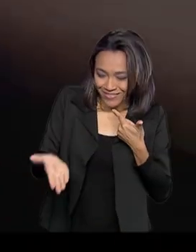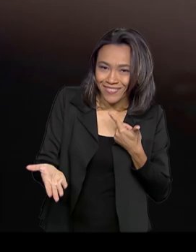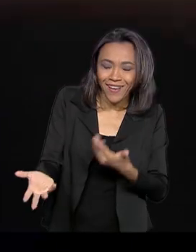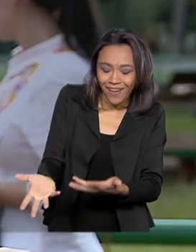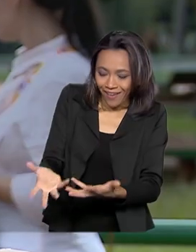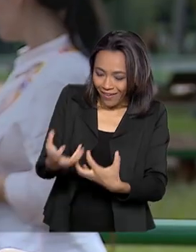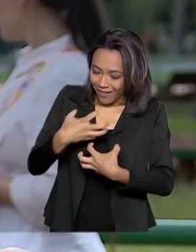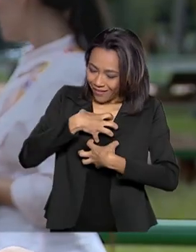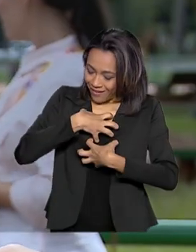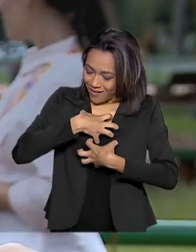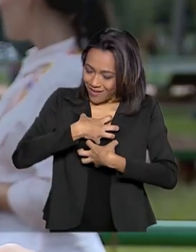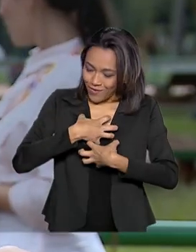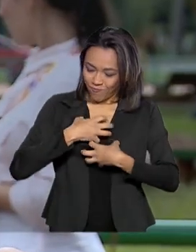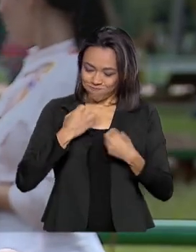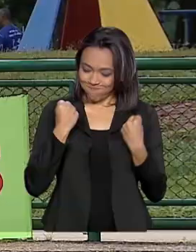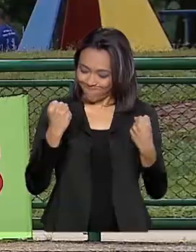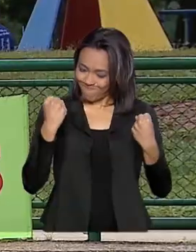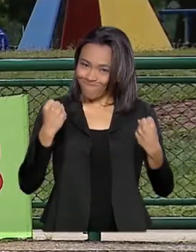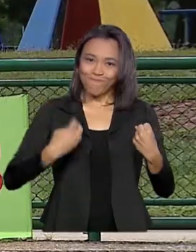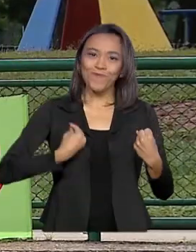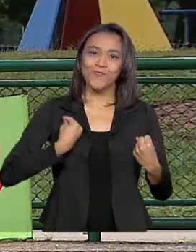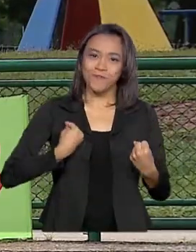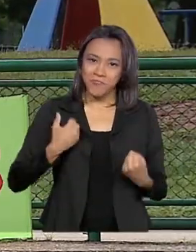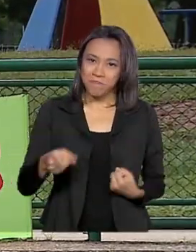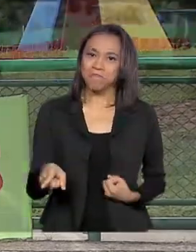transmite toda a energia e a vontade de viver.